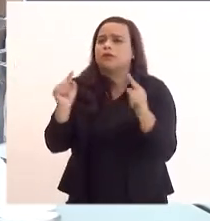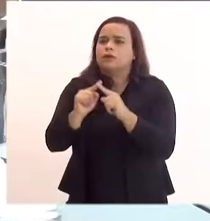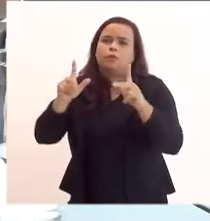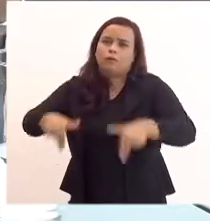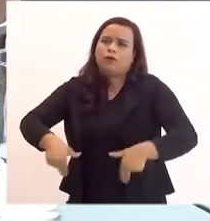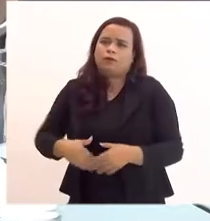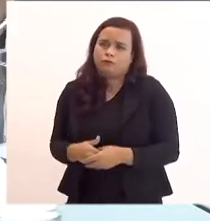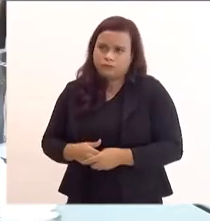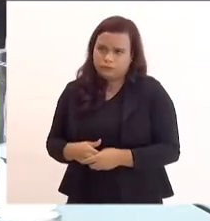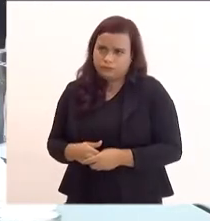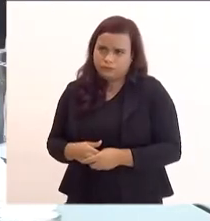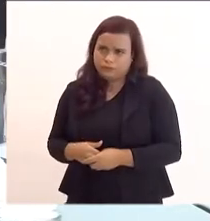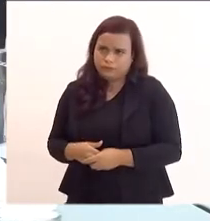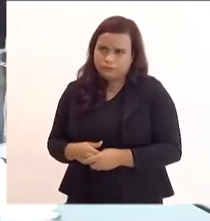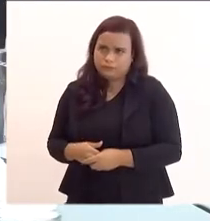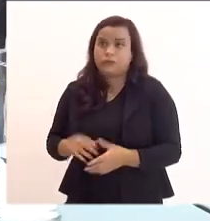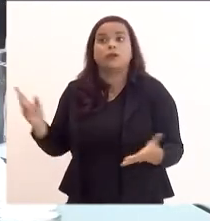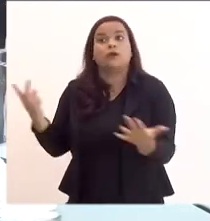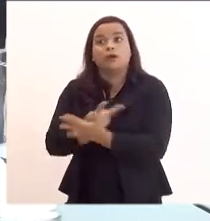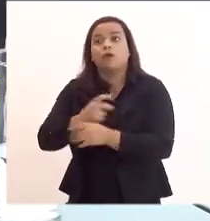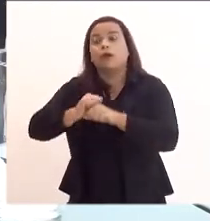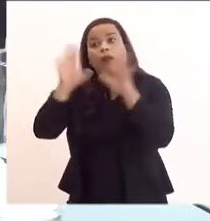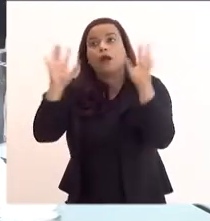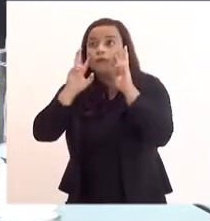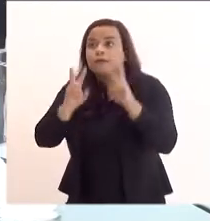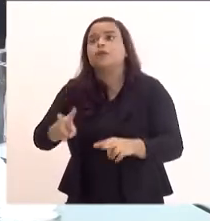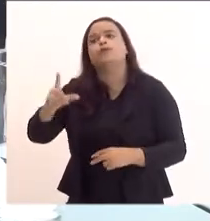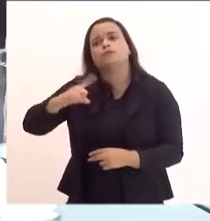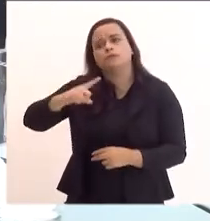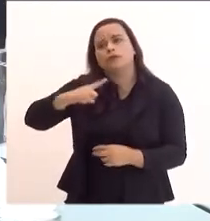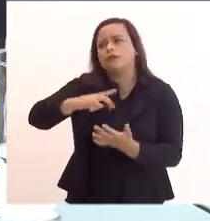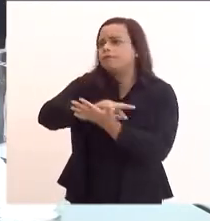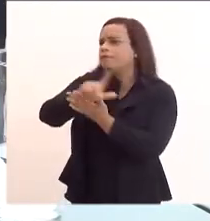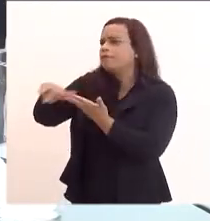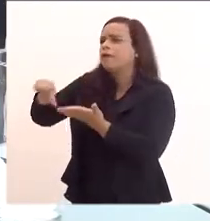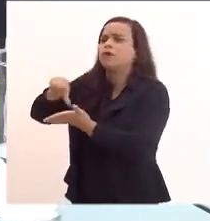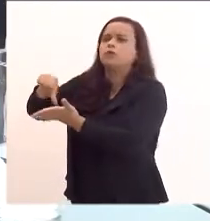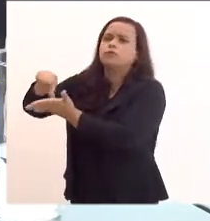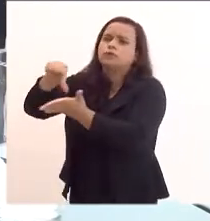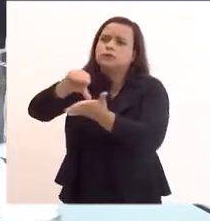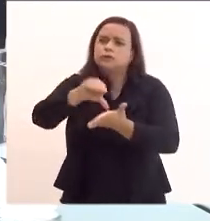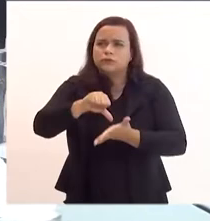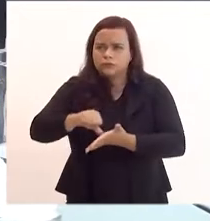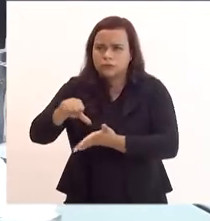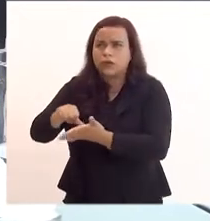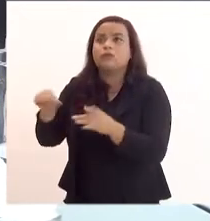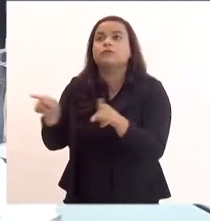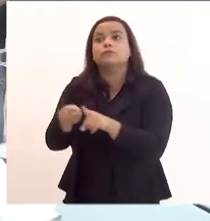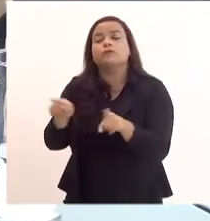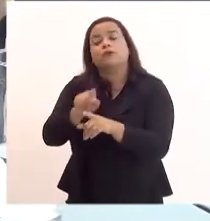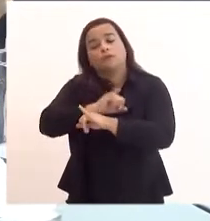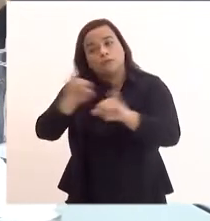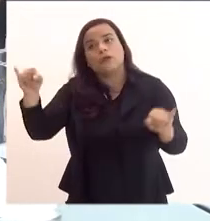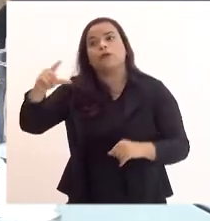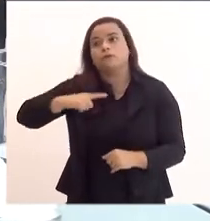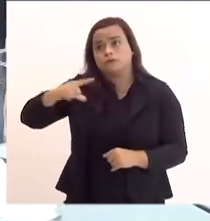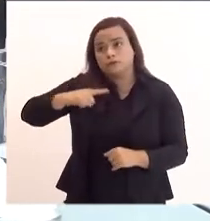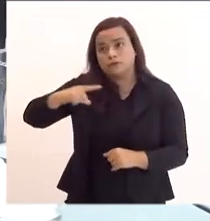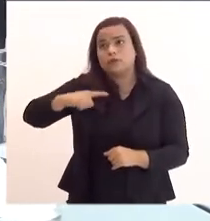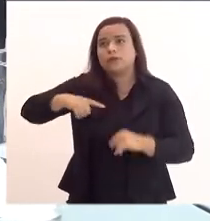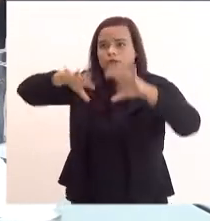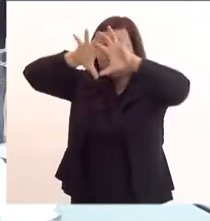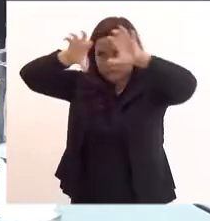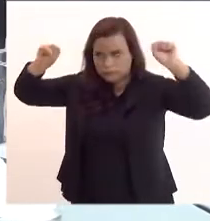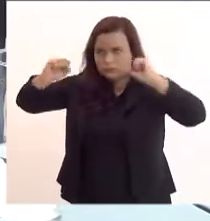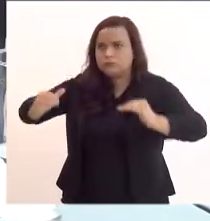agora de forma clara em diversas unidades, inclusive com manifestação do Supremo